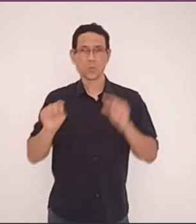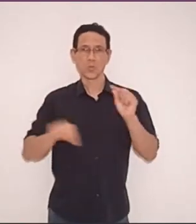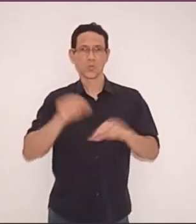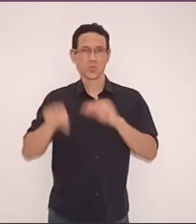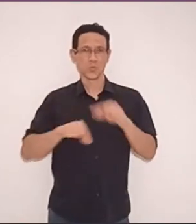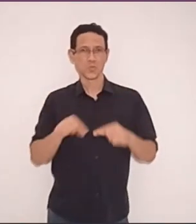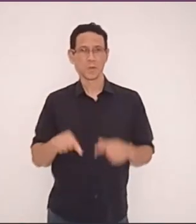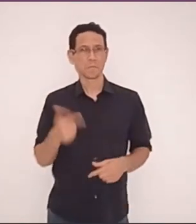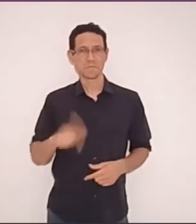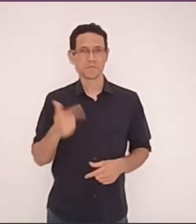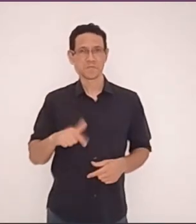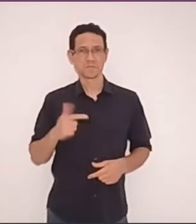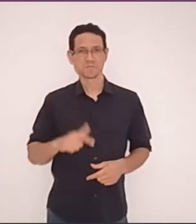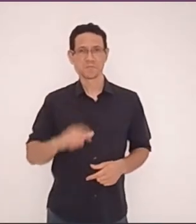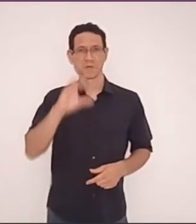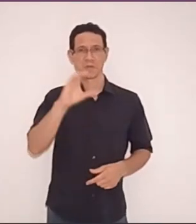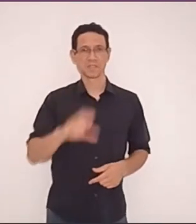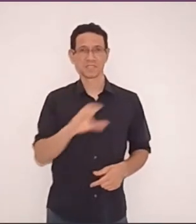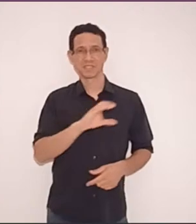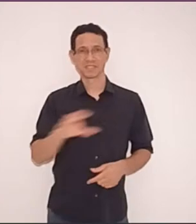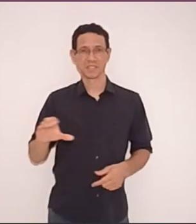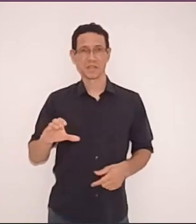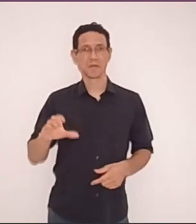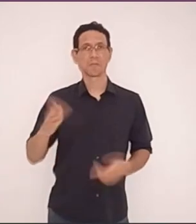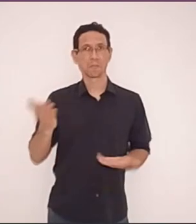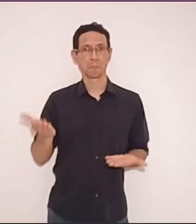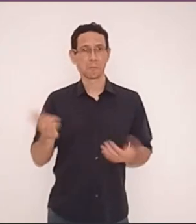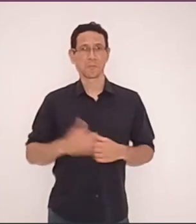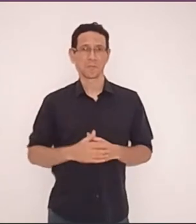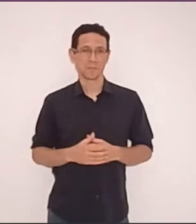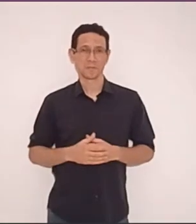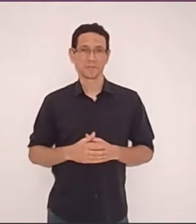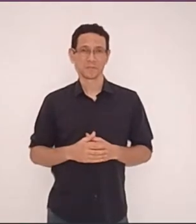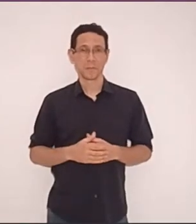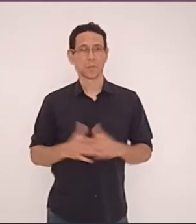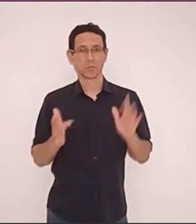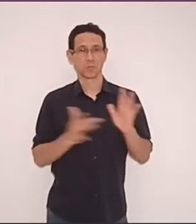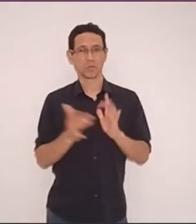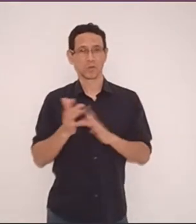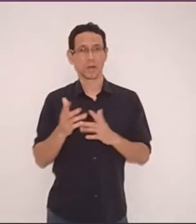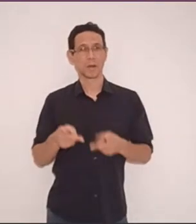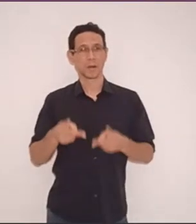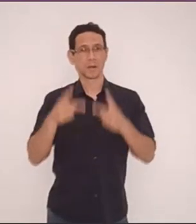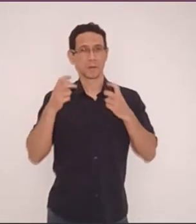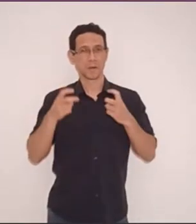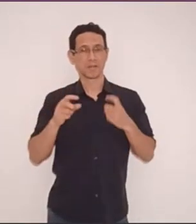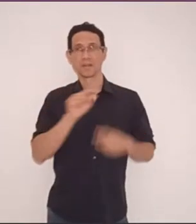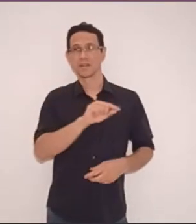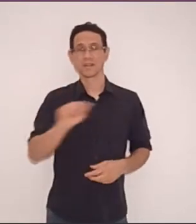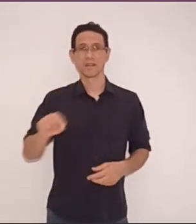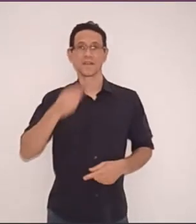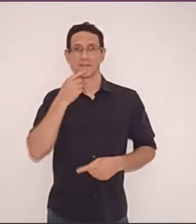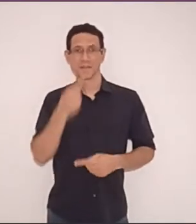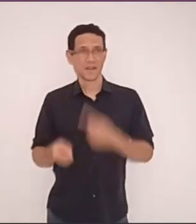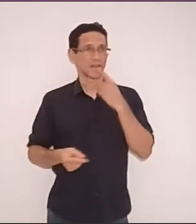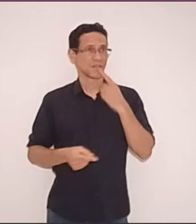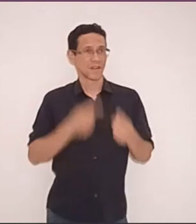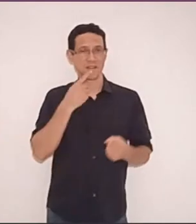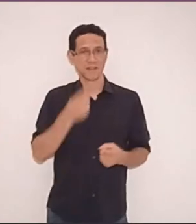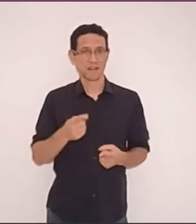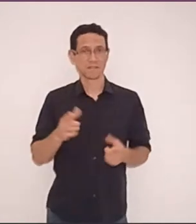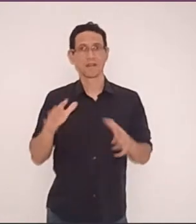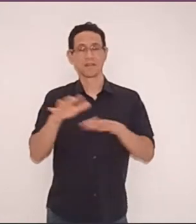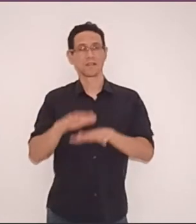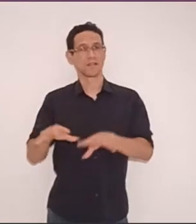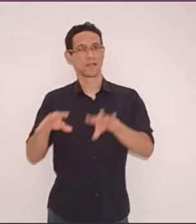o marca mais Cristão do que Jesus porém otários tipo Jesus percebeu que vou falar mas Jesus falou o